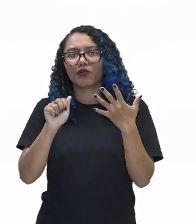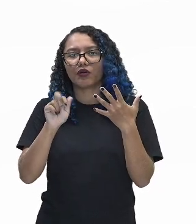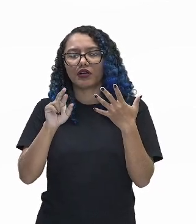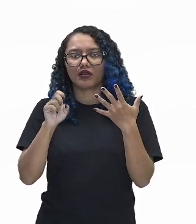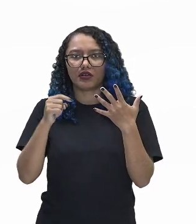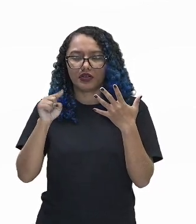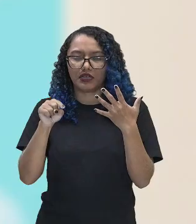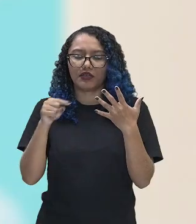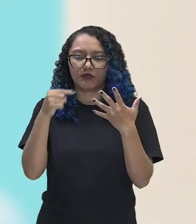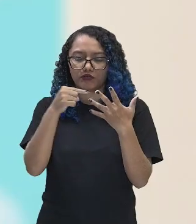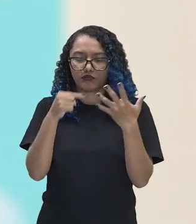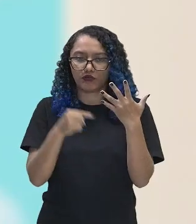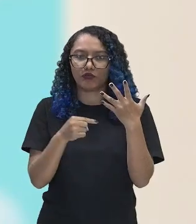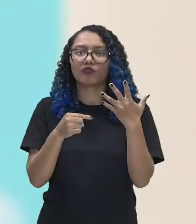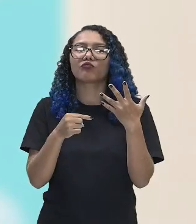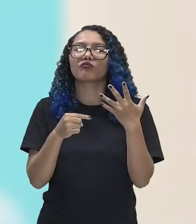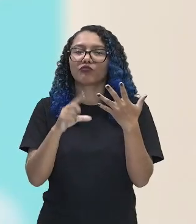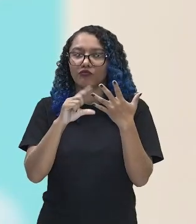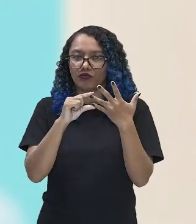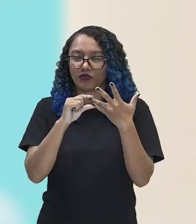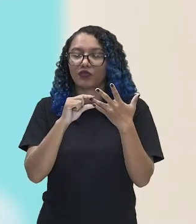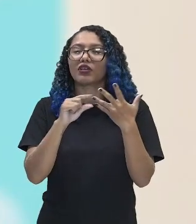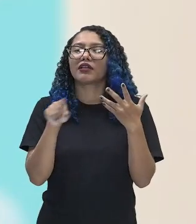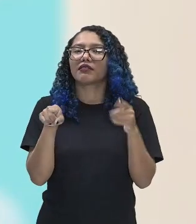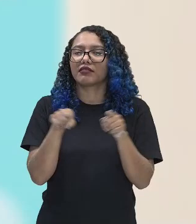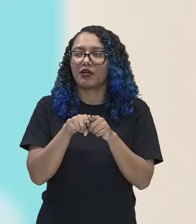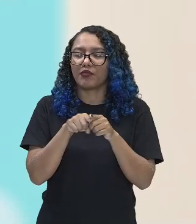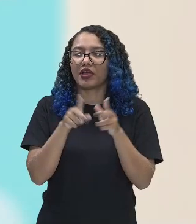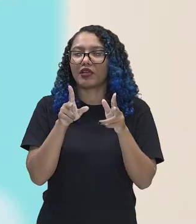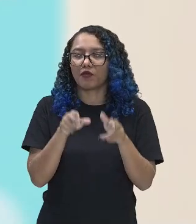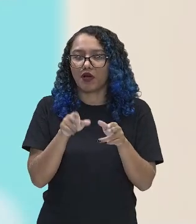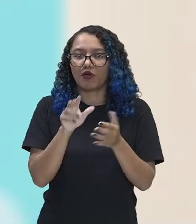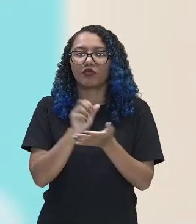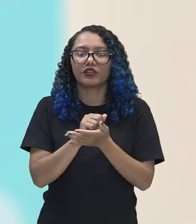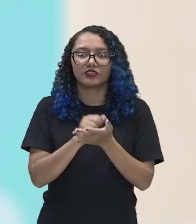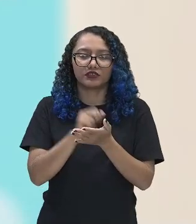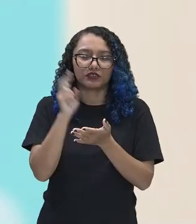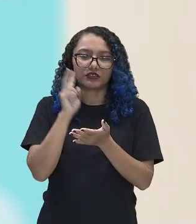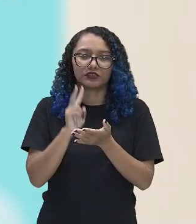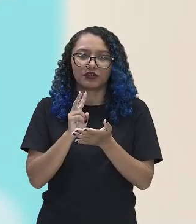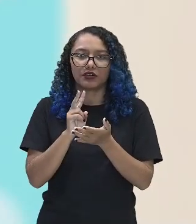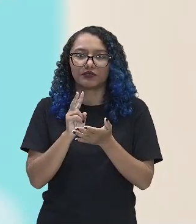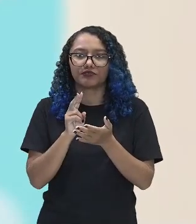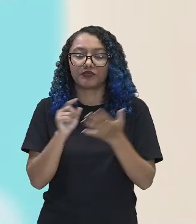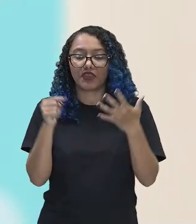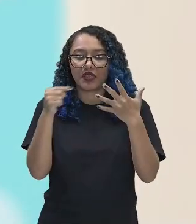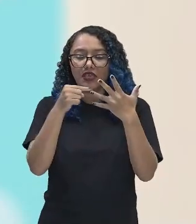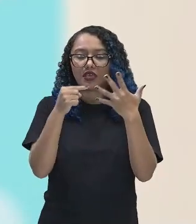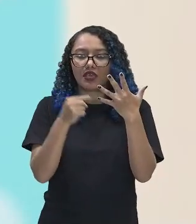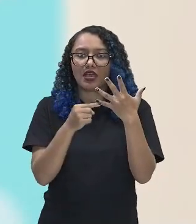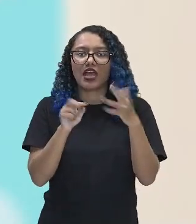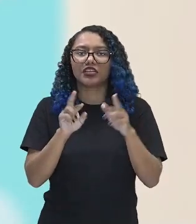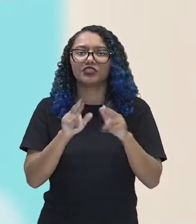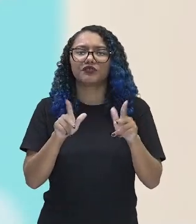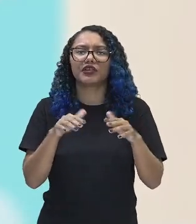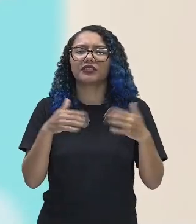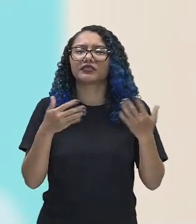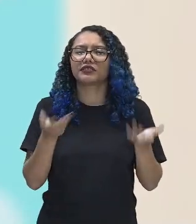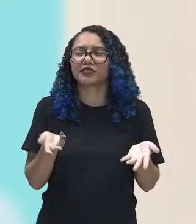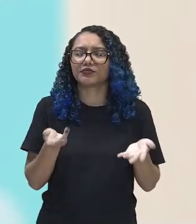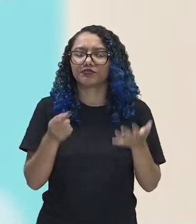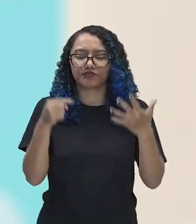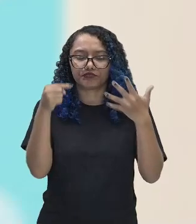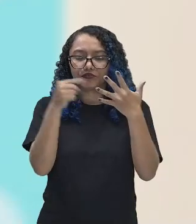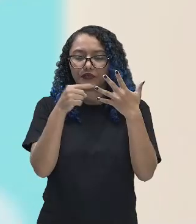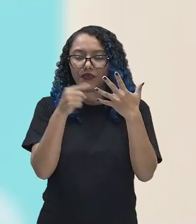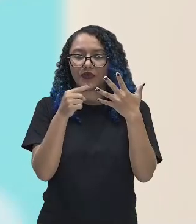essa preservação da memória, né? A diferença entre o primeiro e o segundo aí citados é que o primeiro